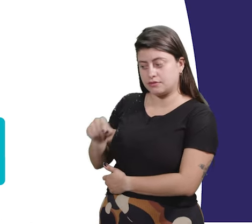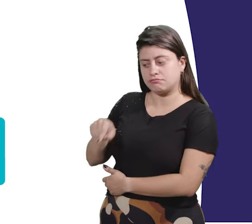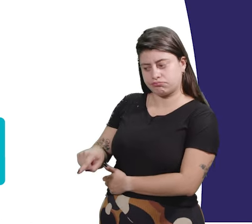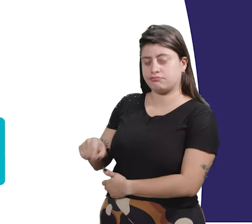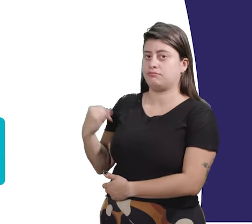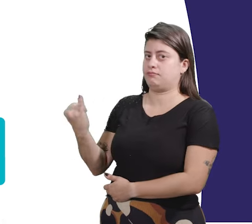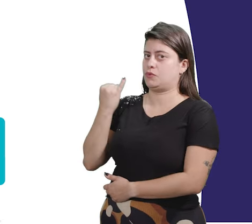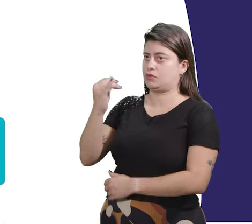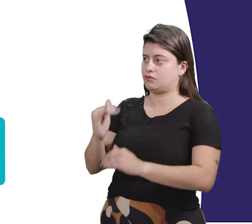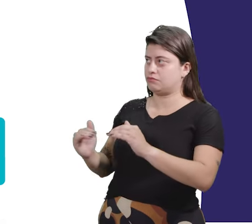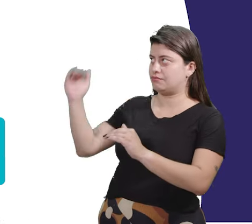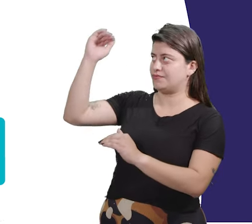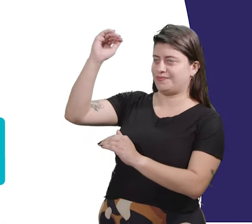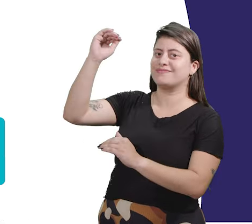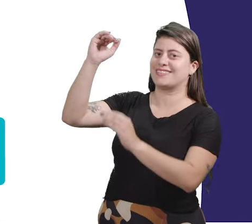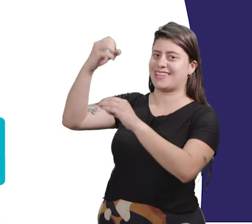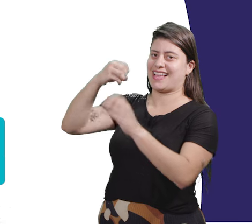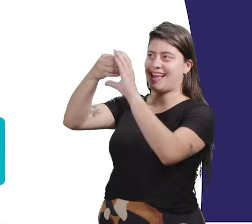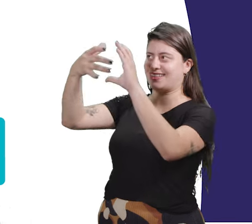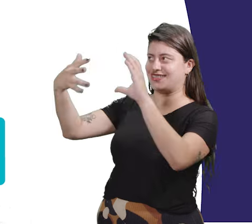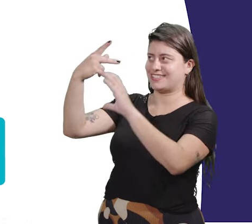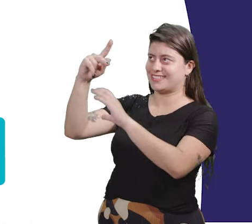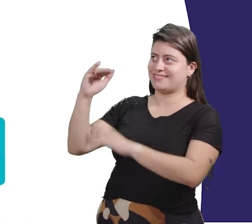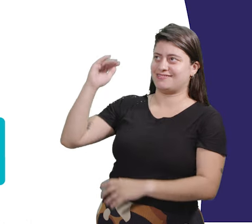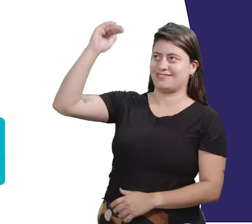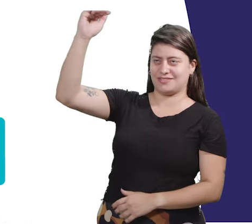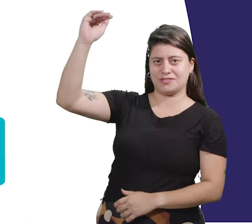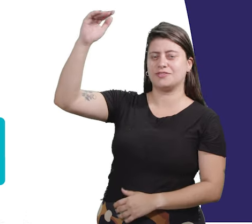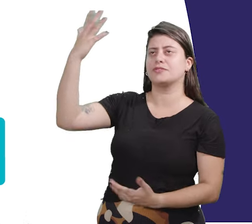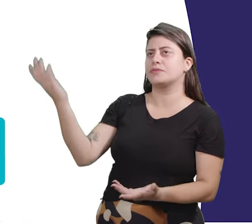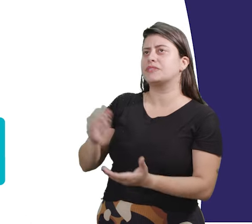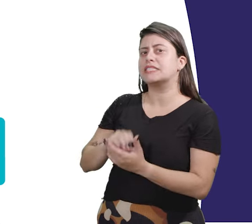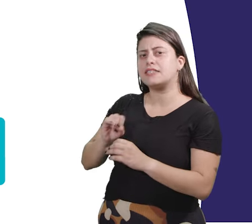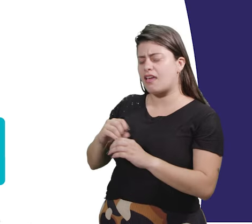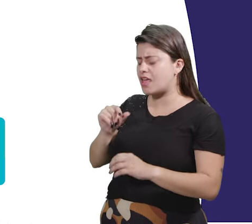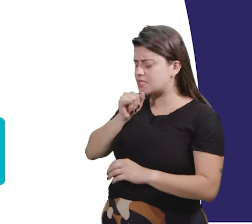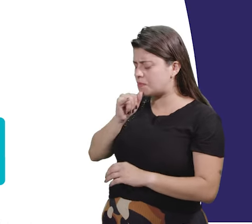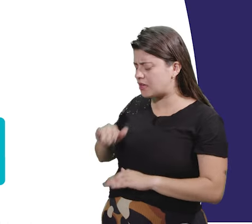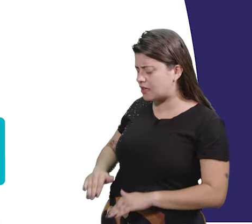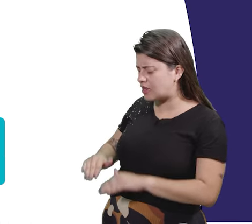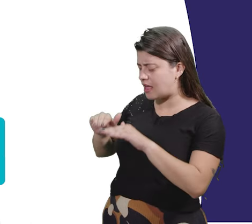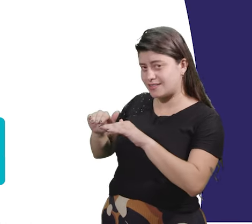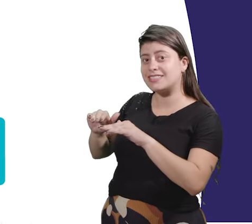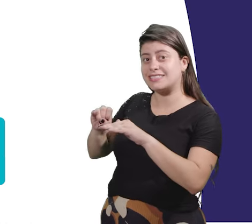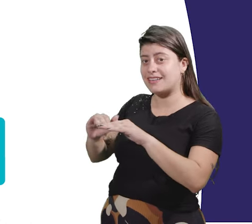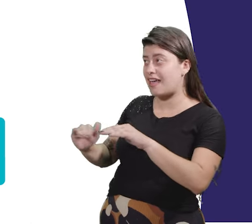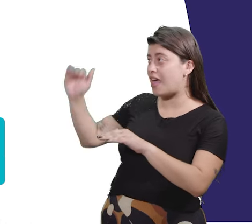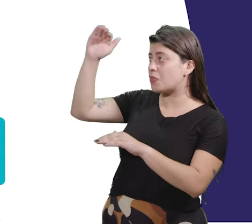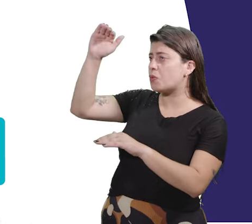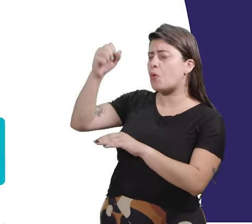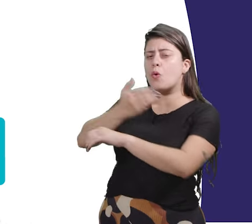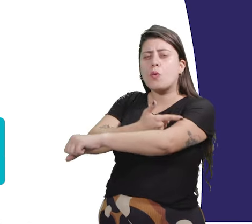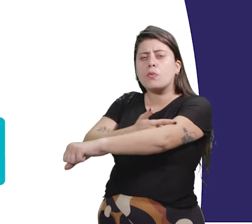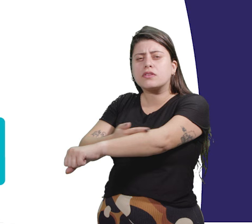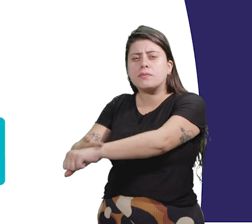tornar, né, influência de comportamento, influência do ambiente, as relações, né, que